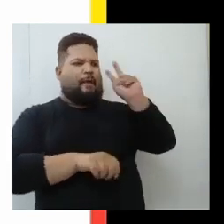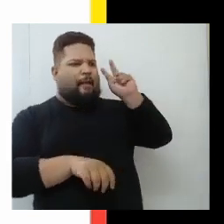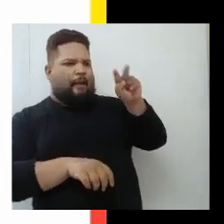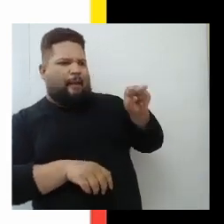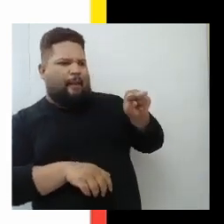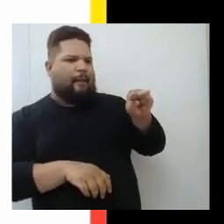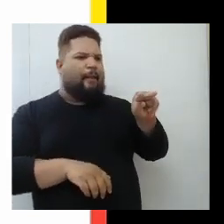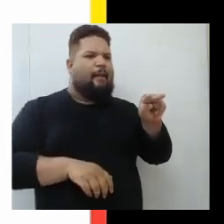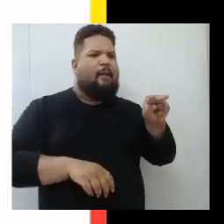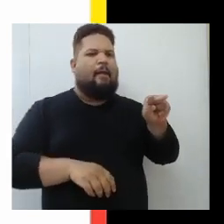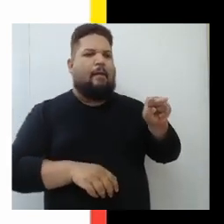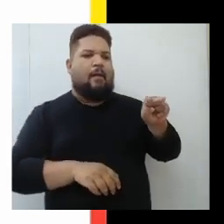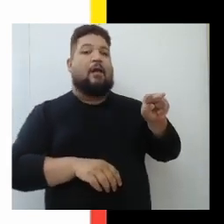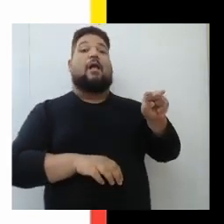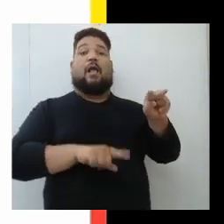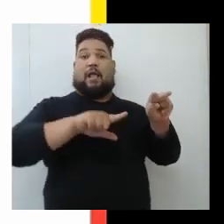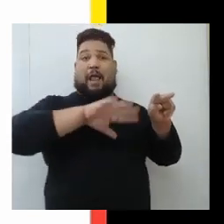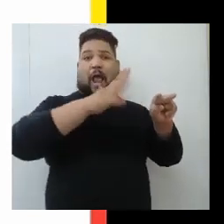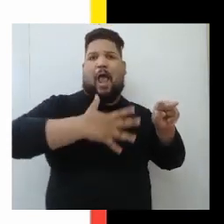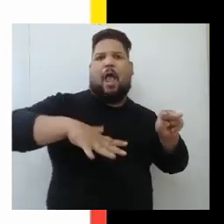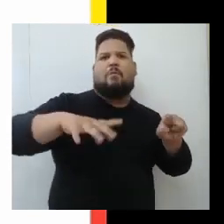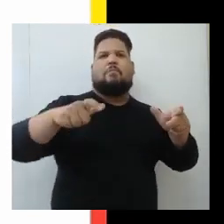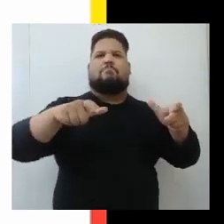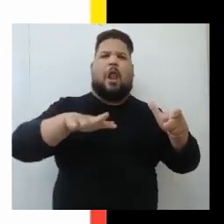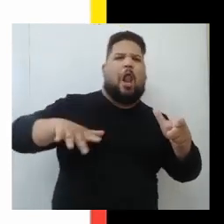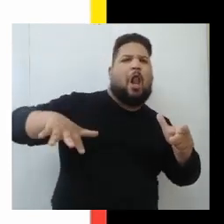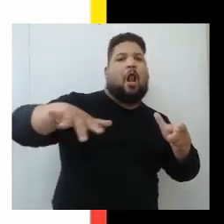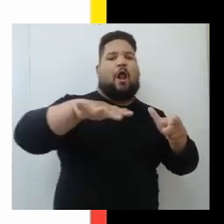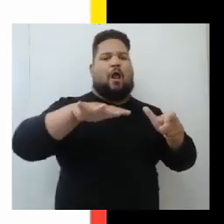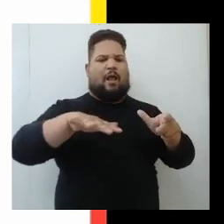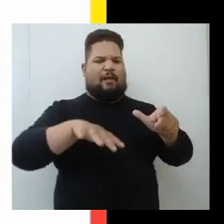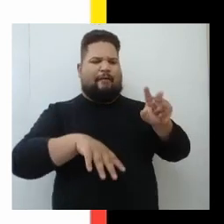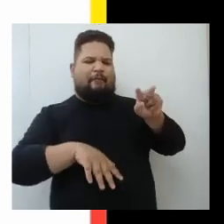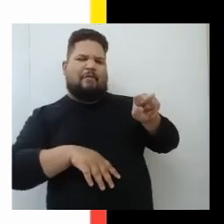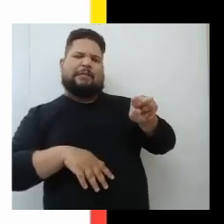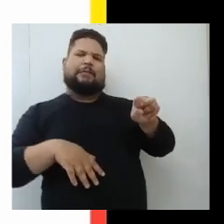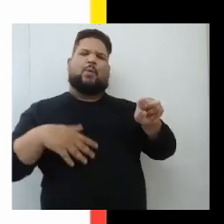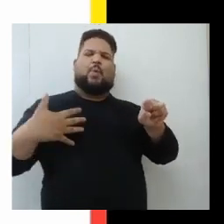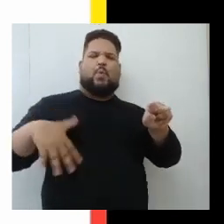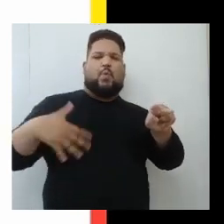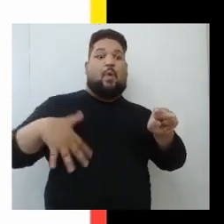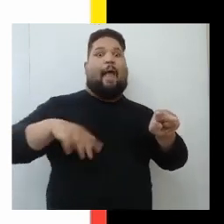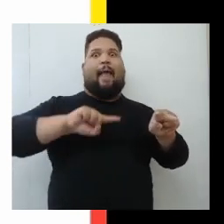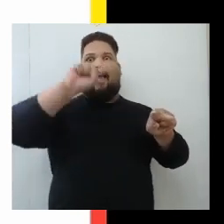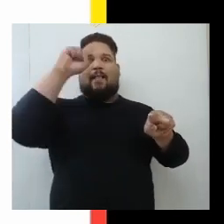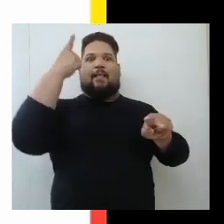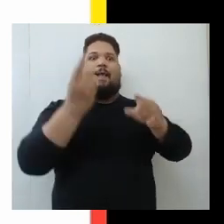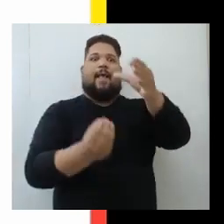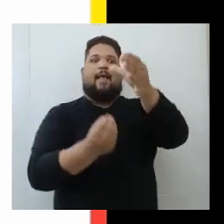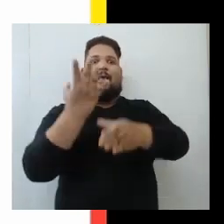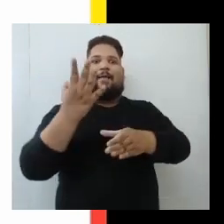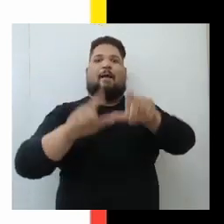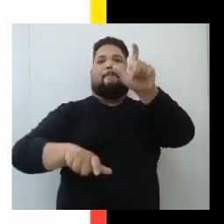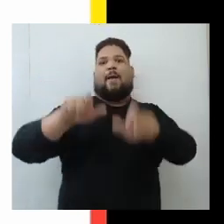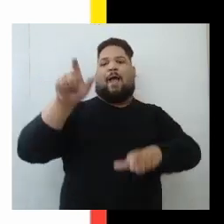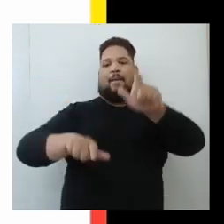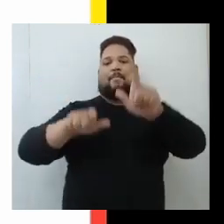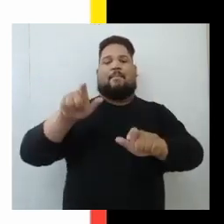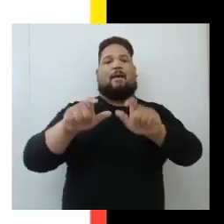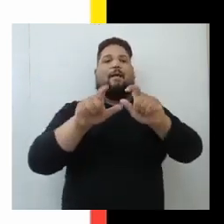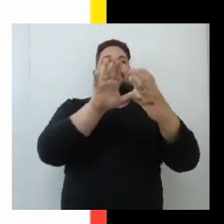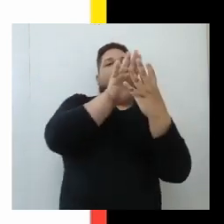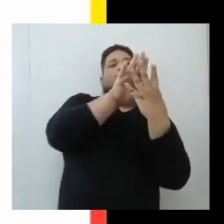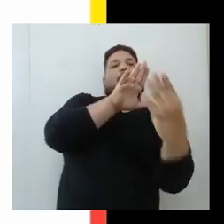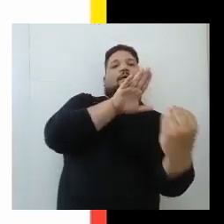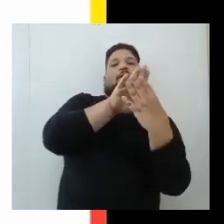também nos lagos e nos rios, ela resolveu criar os seres à sua imagem e